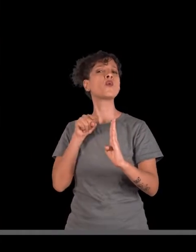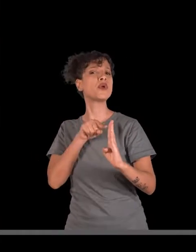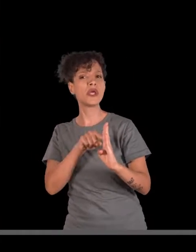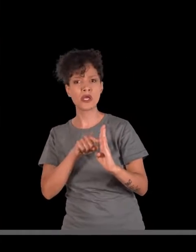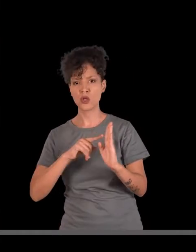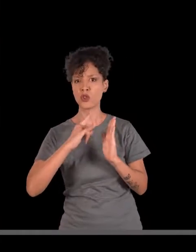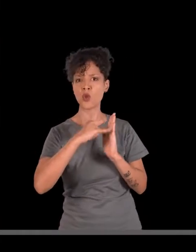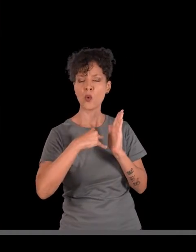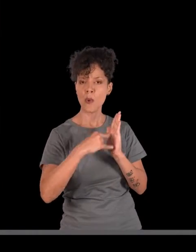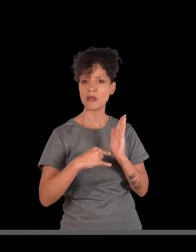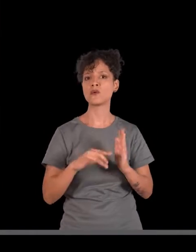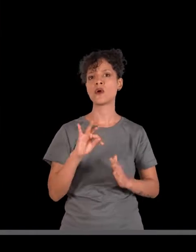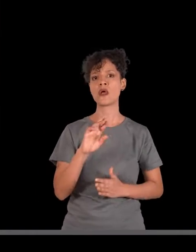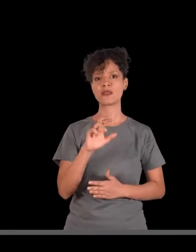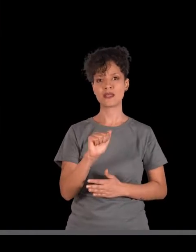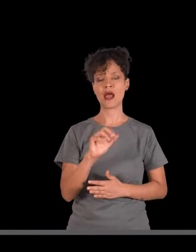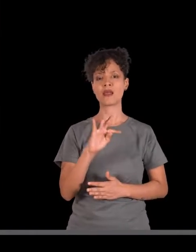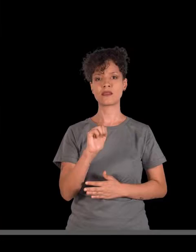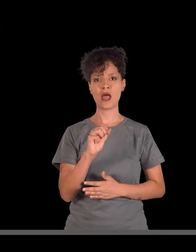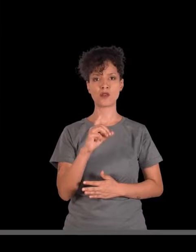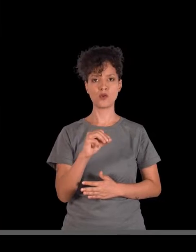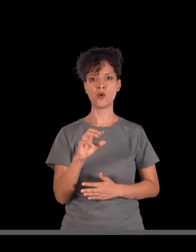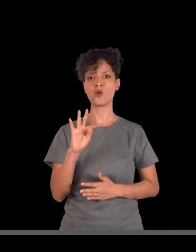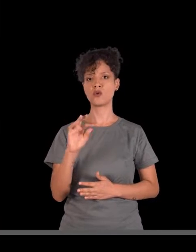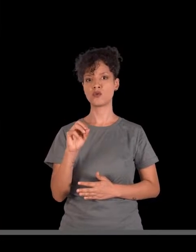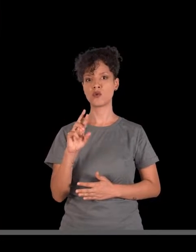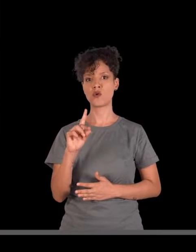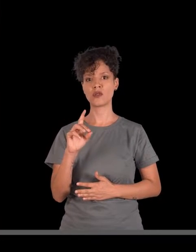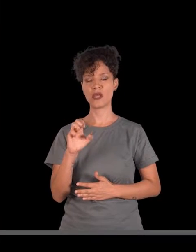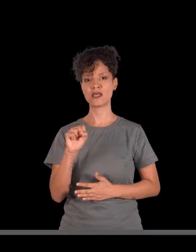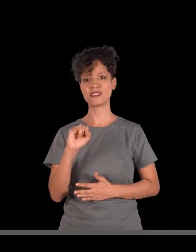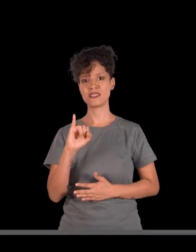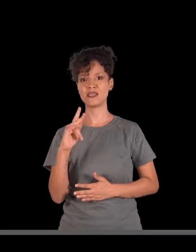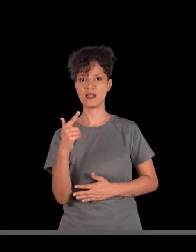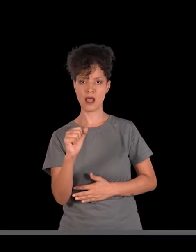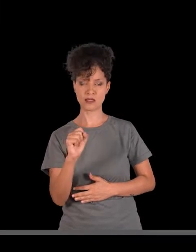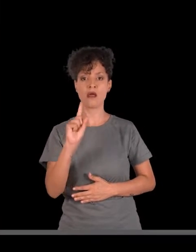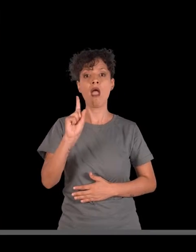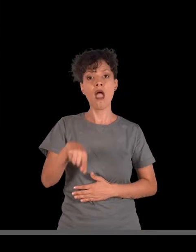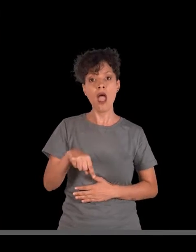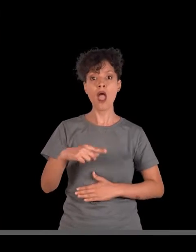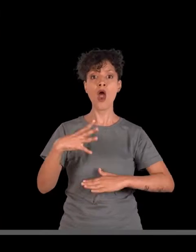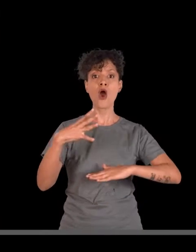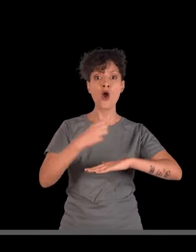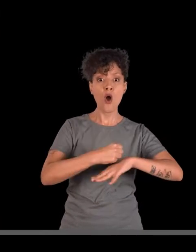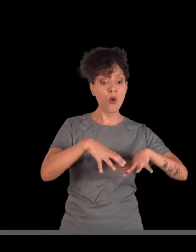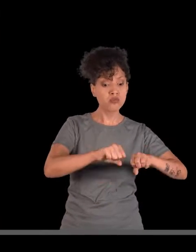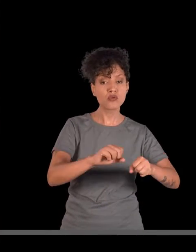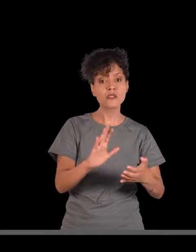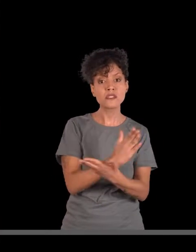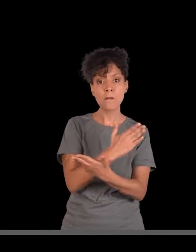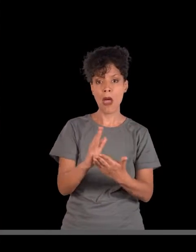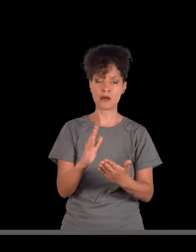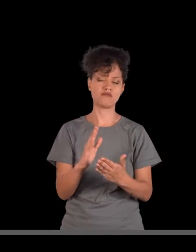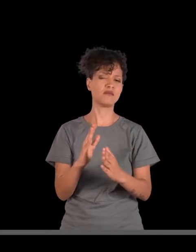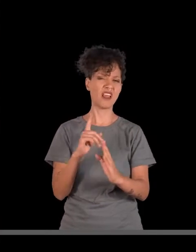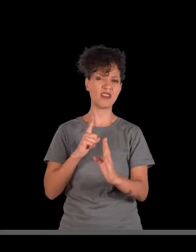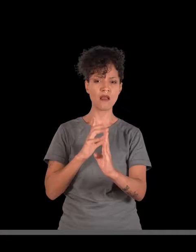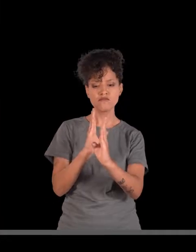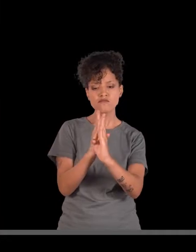Tratado de Tordesilhas, pessoal, é exatamente a divisão das terras coloniais, das terras de colônias, divididas por uma